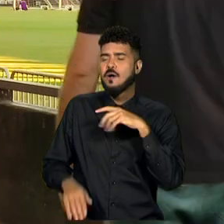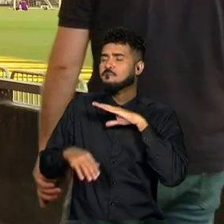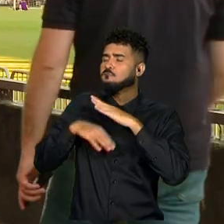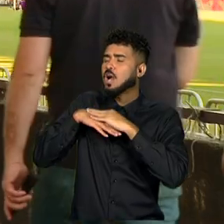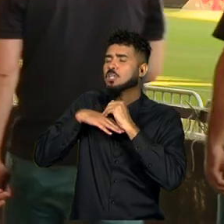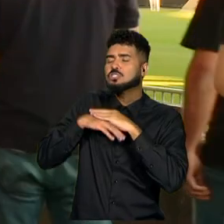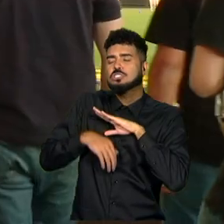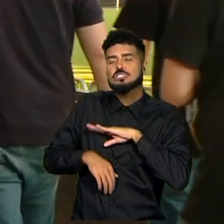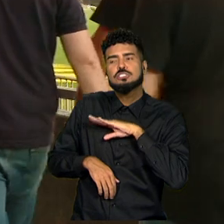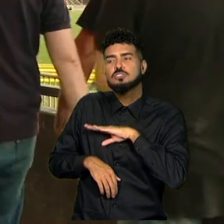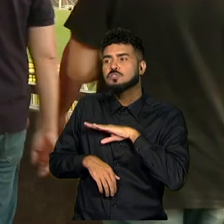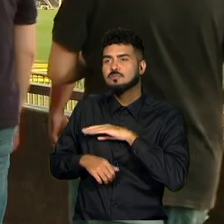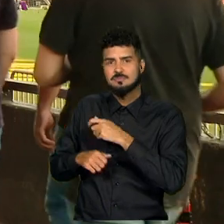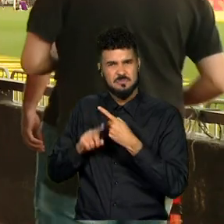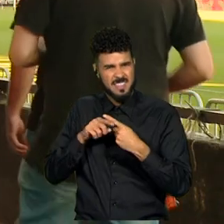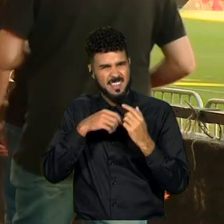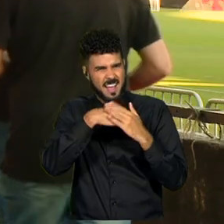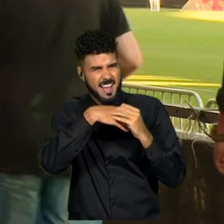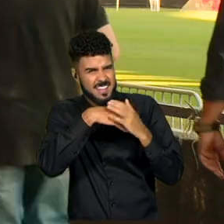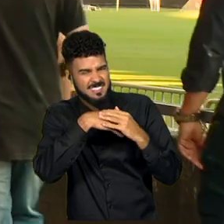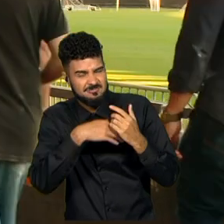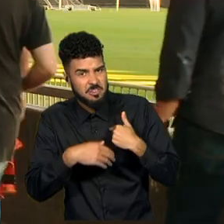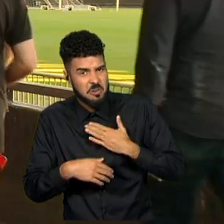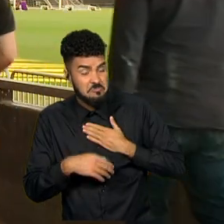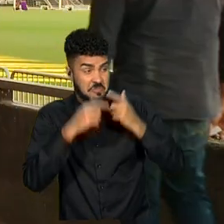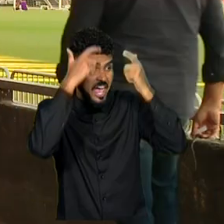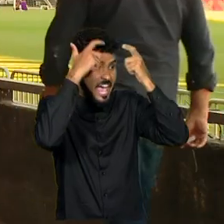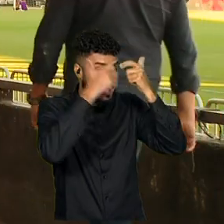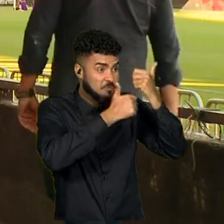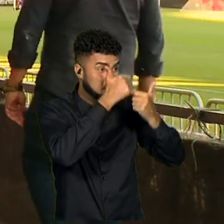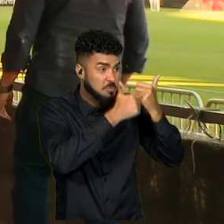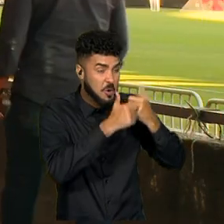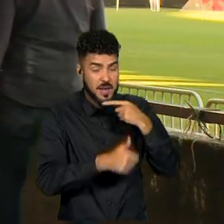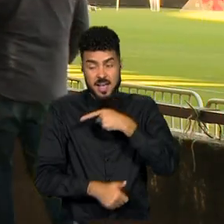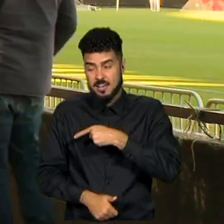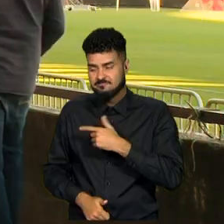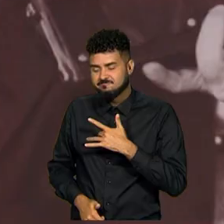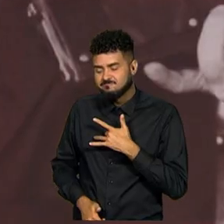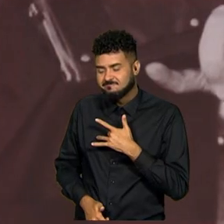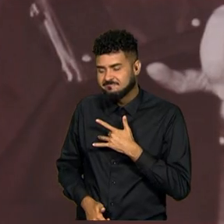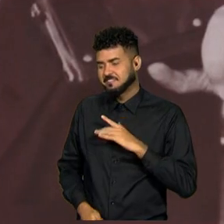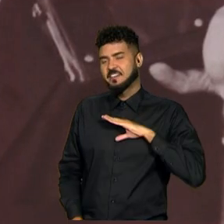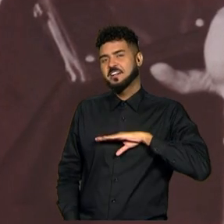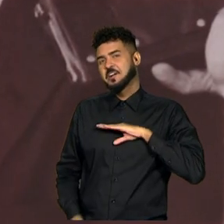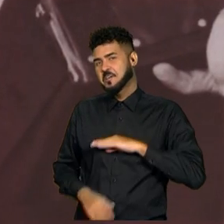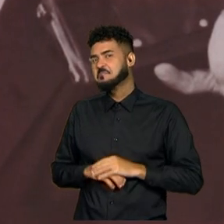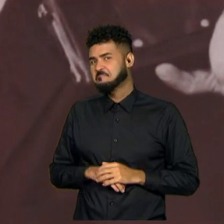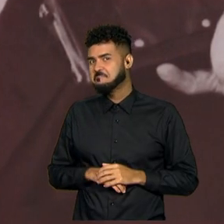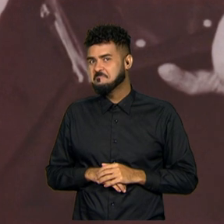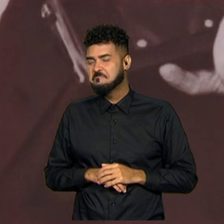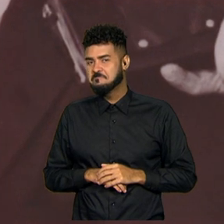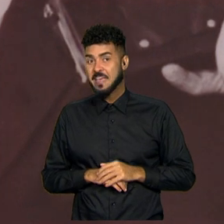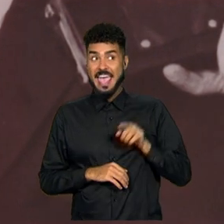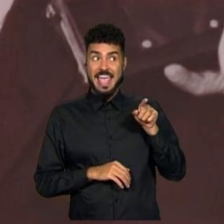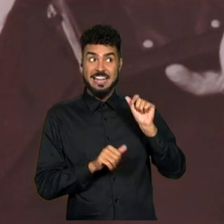Esse carinho que o rei do futebol tem para com o seu clube de coração, o Vasco. Ele vai se tornar vascaíno por causa